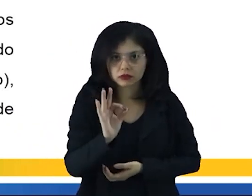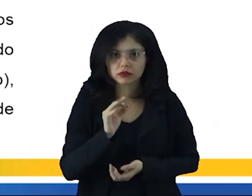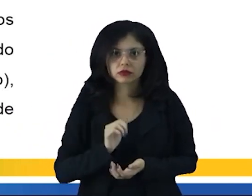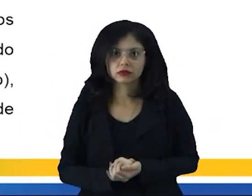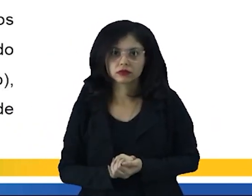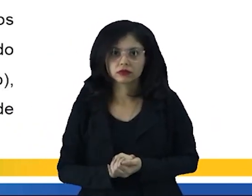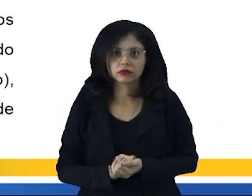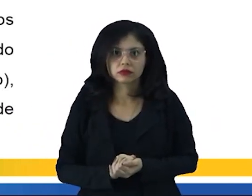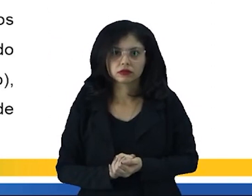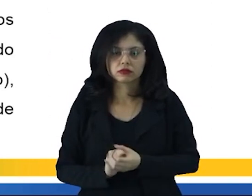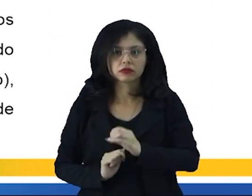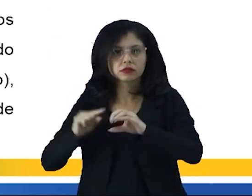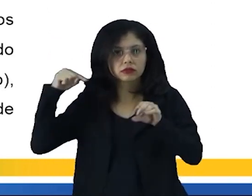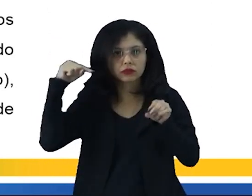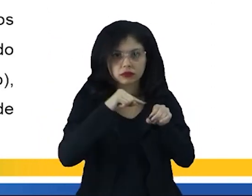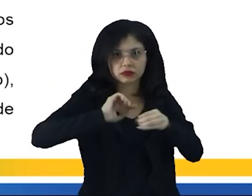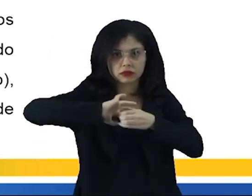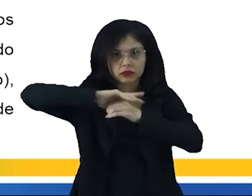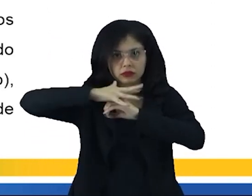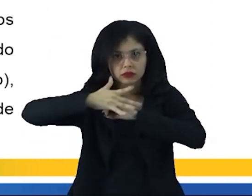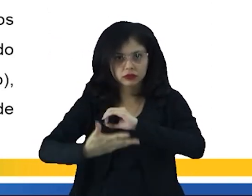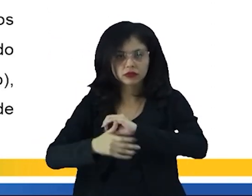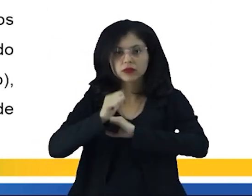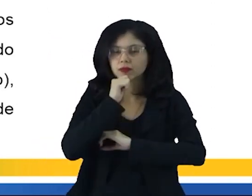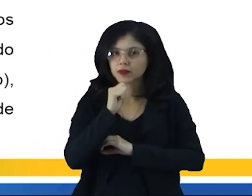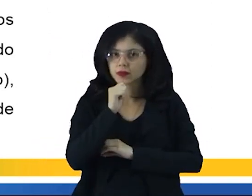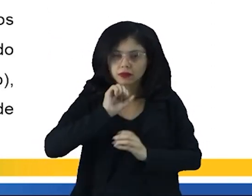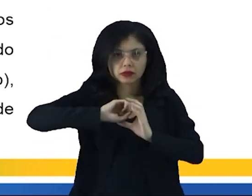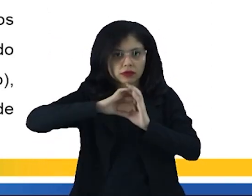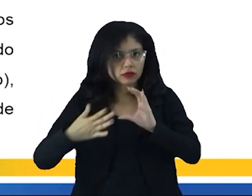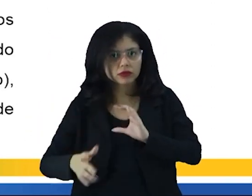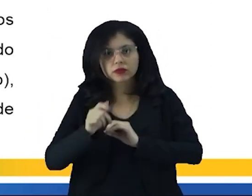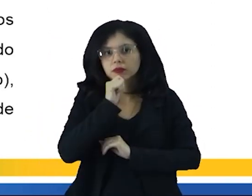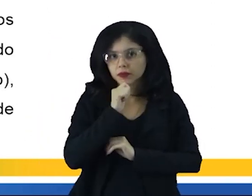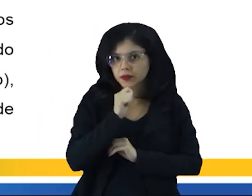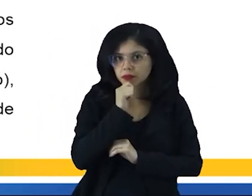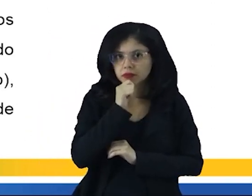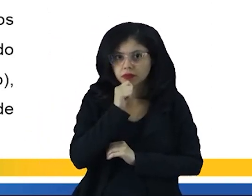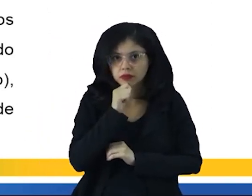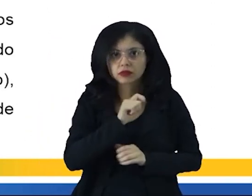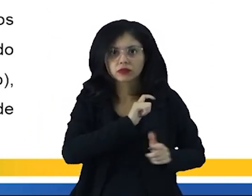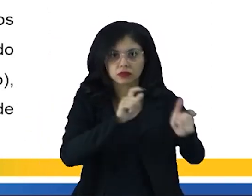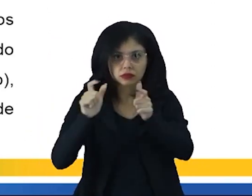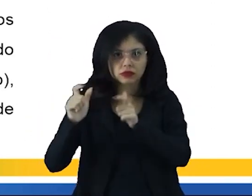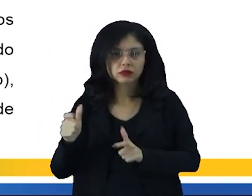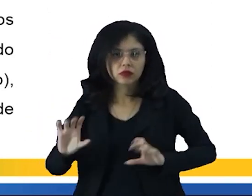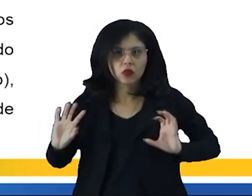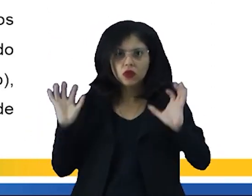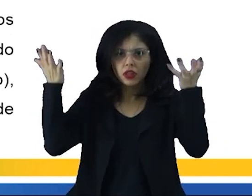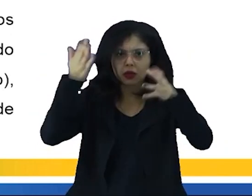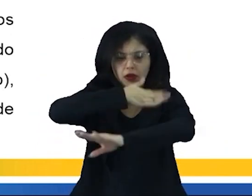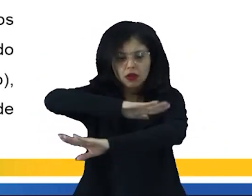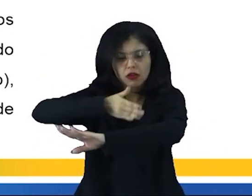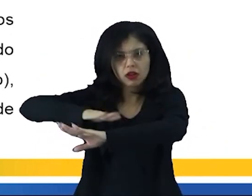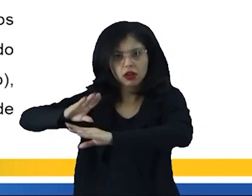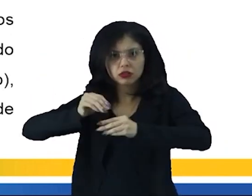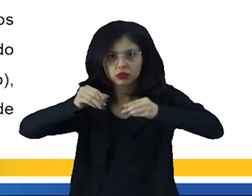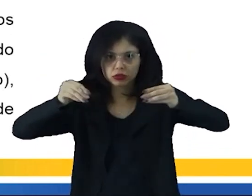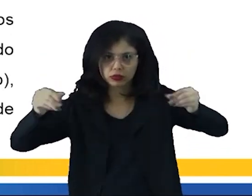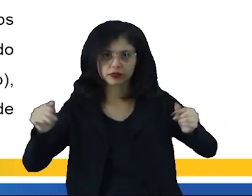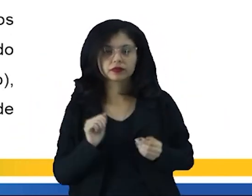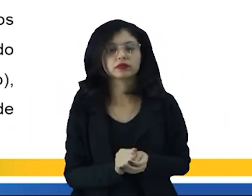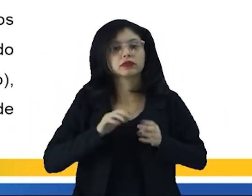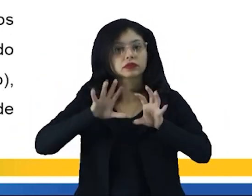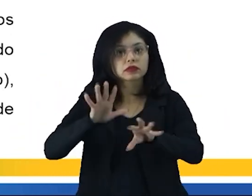da biosfera e são classificados de acordo com as características do ambiente, seja de clima, relevo, tipo de solo,